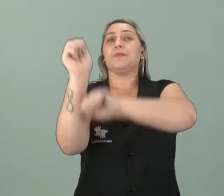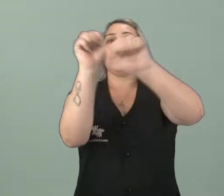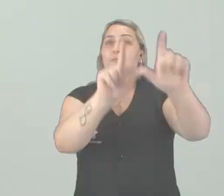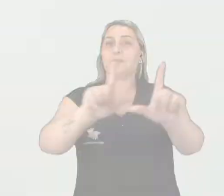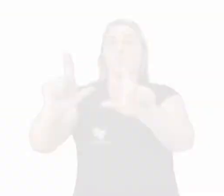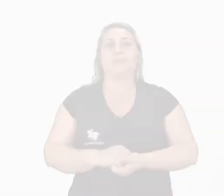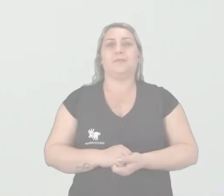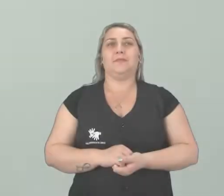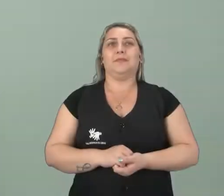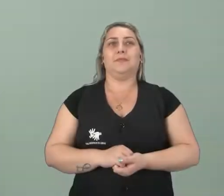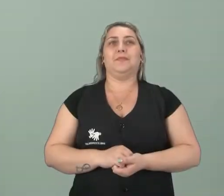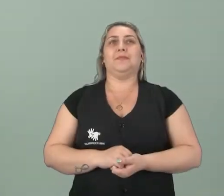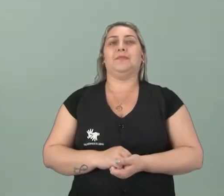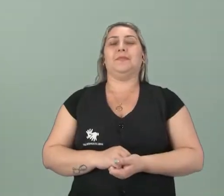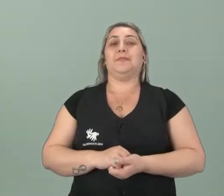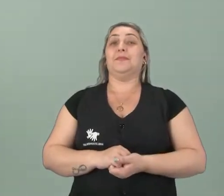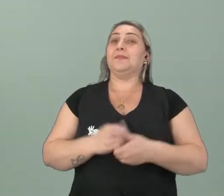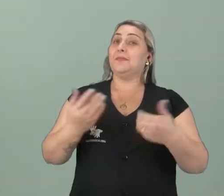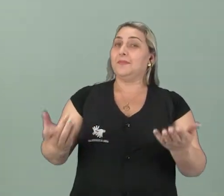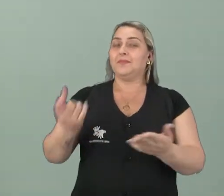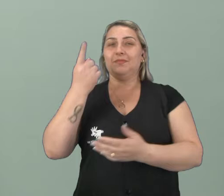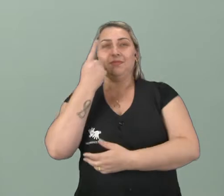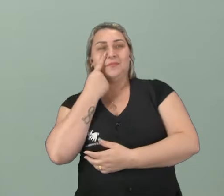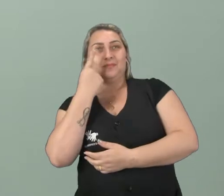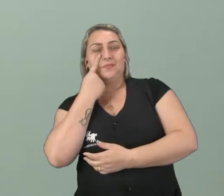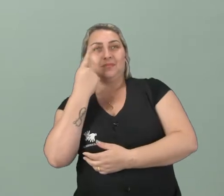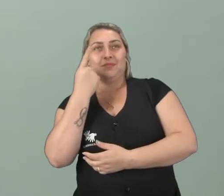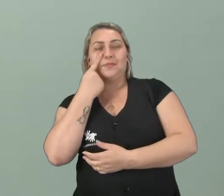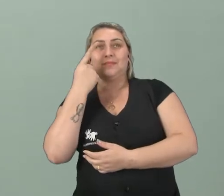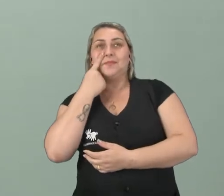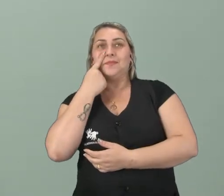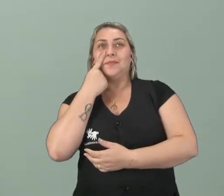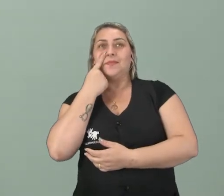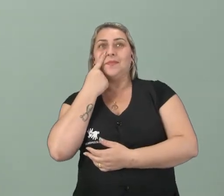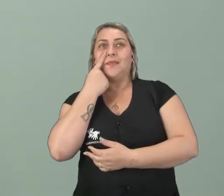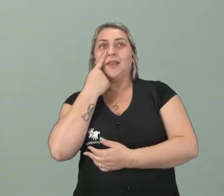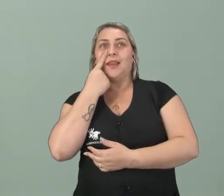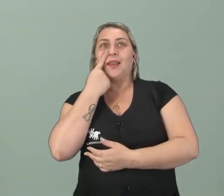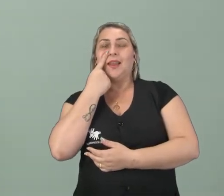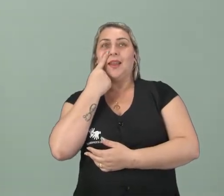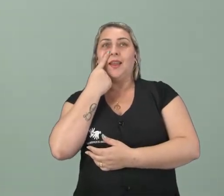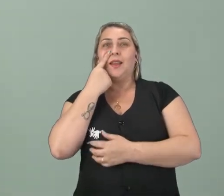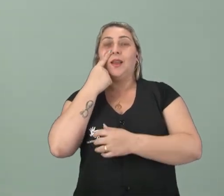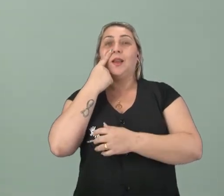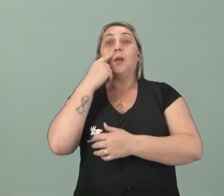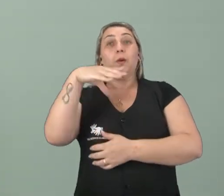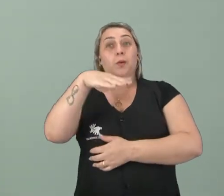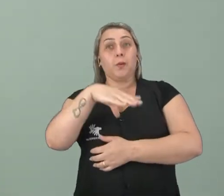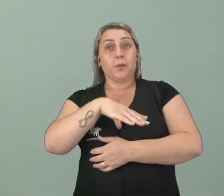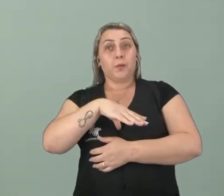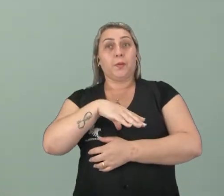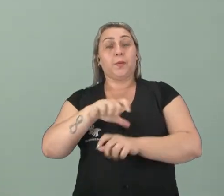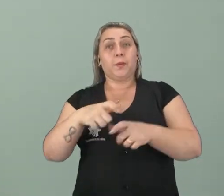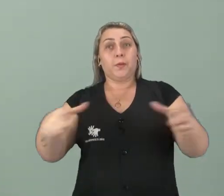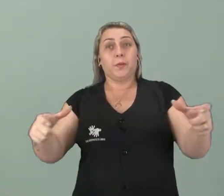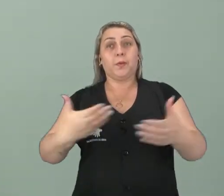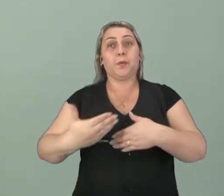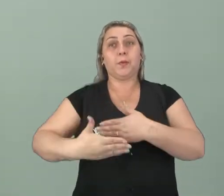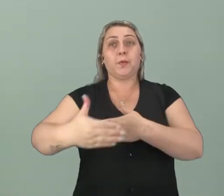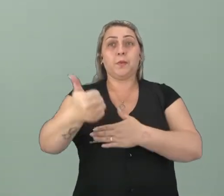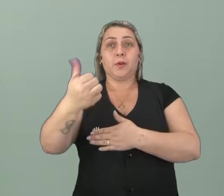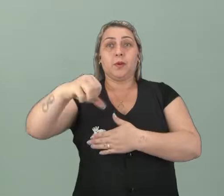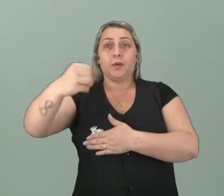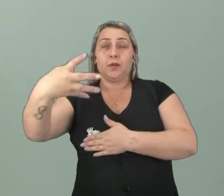acompanha comigo. Então vejamos a questão da urbanização a partir dos anos de